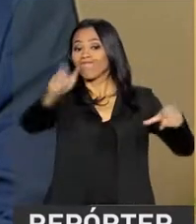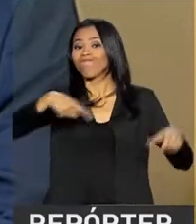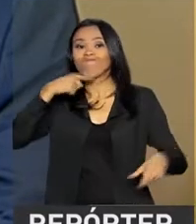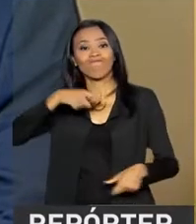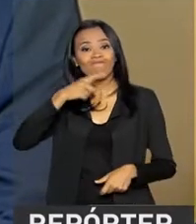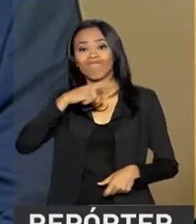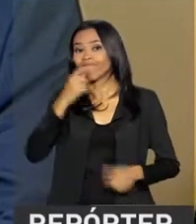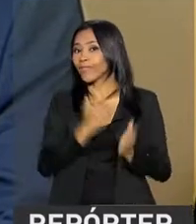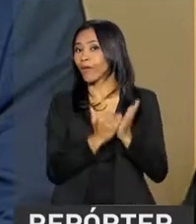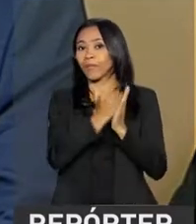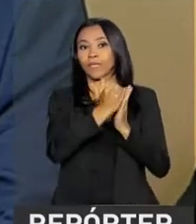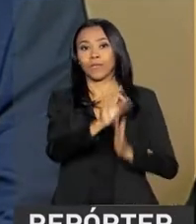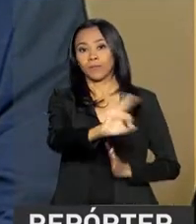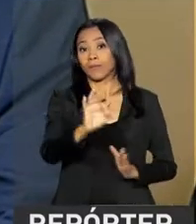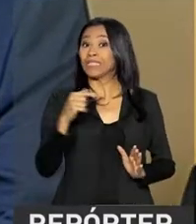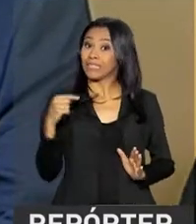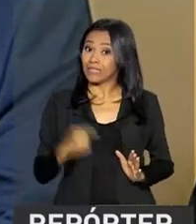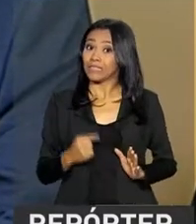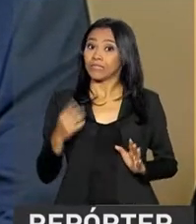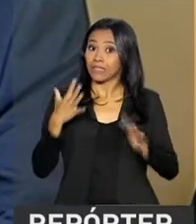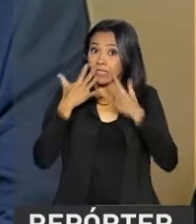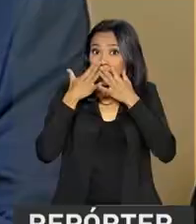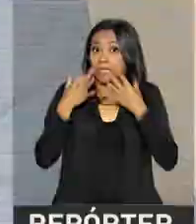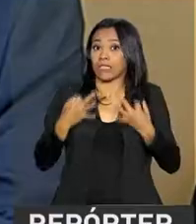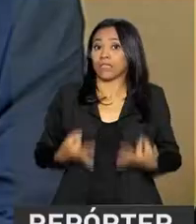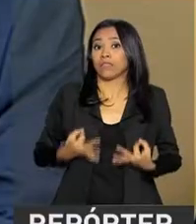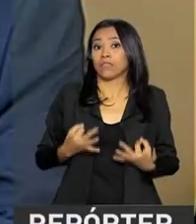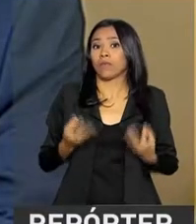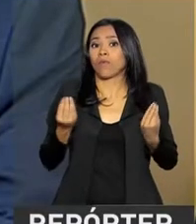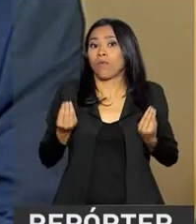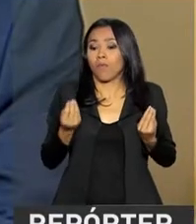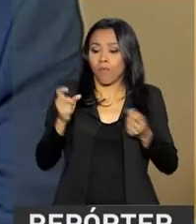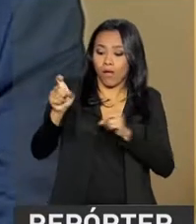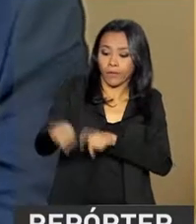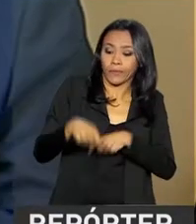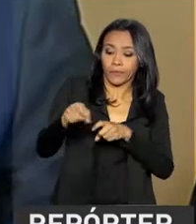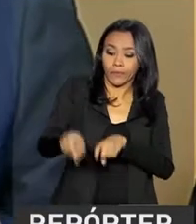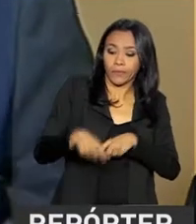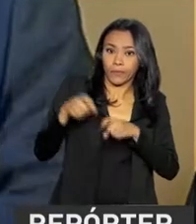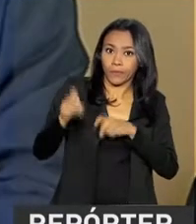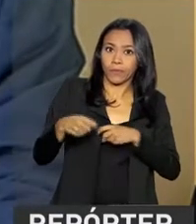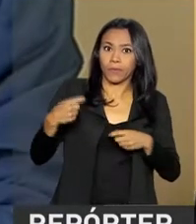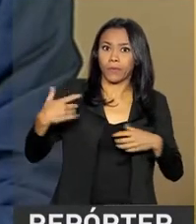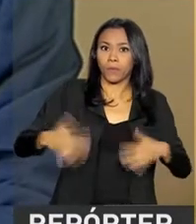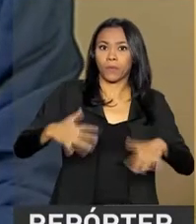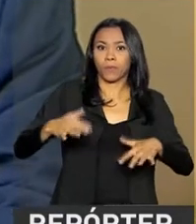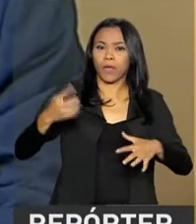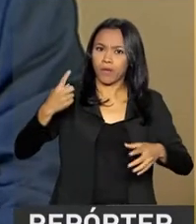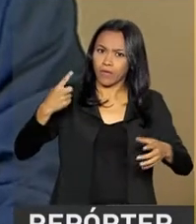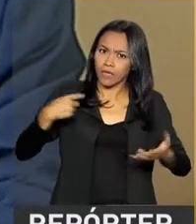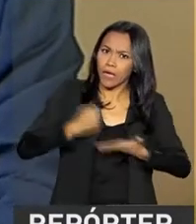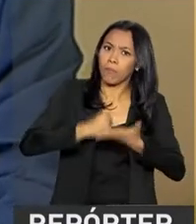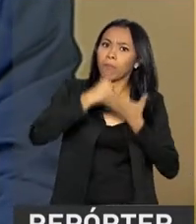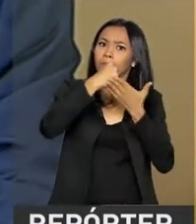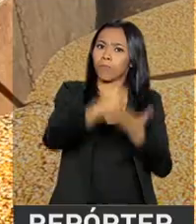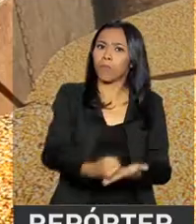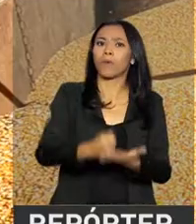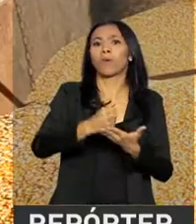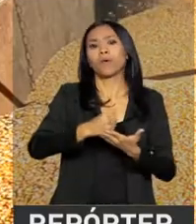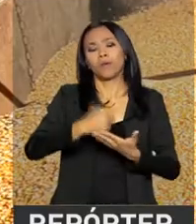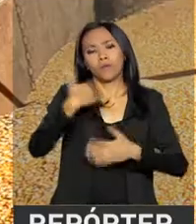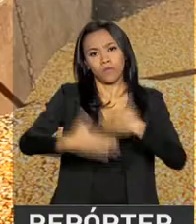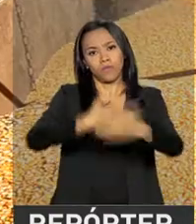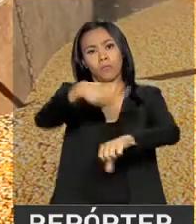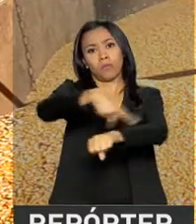isso é um sinal amarelo para um país que têm a agricultura como o seu grande sustentáculo neste momento de crise